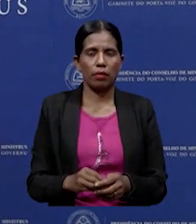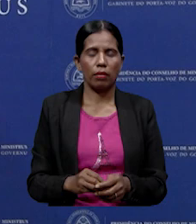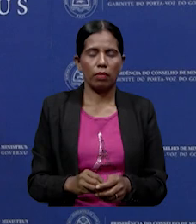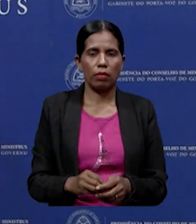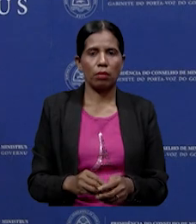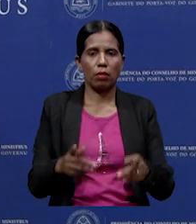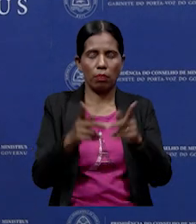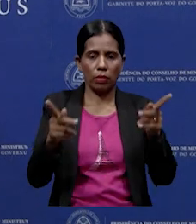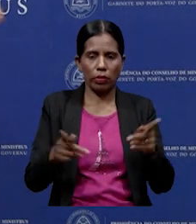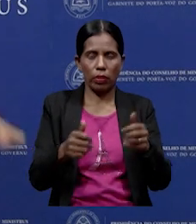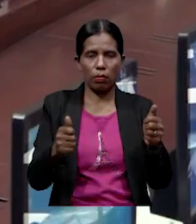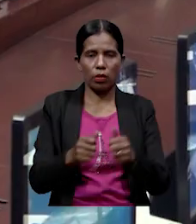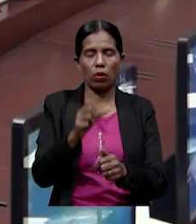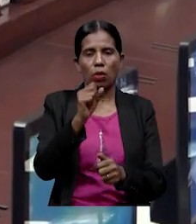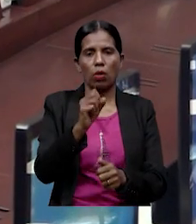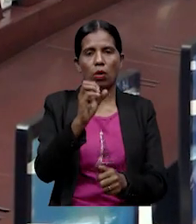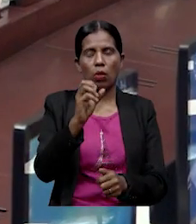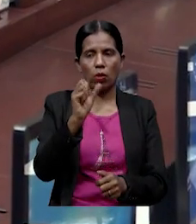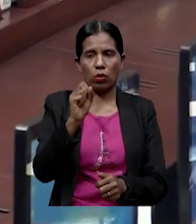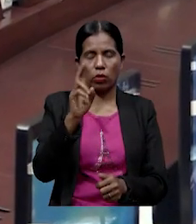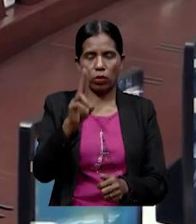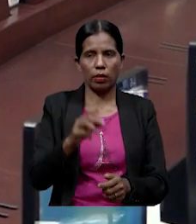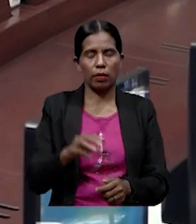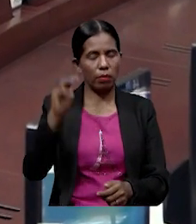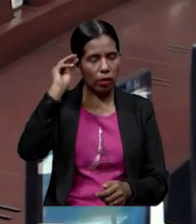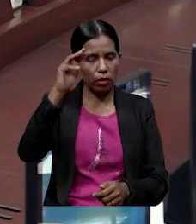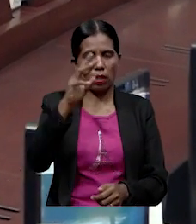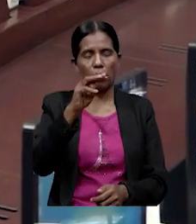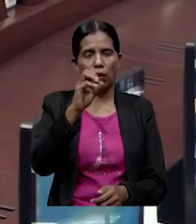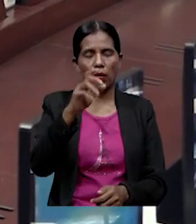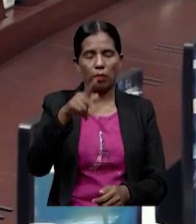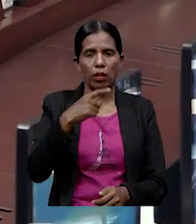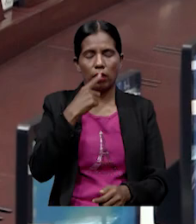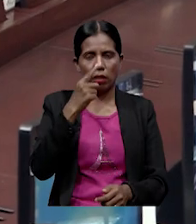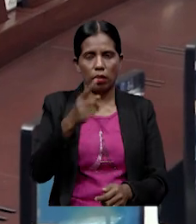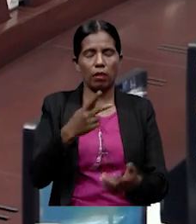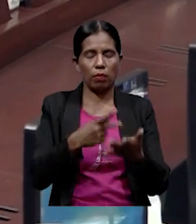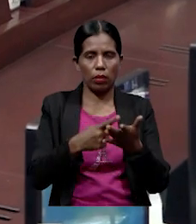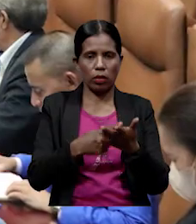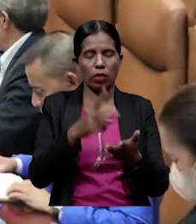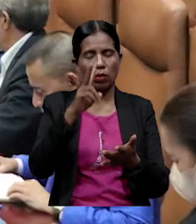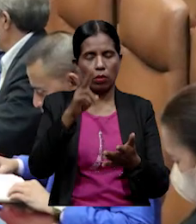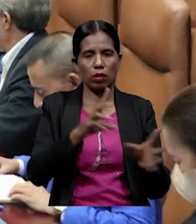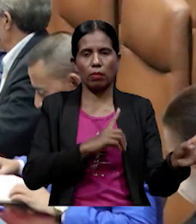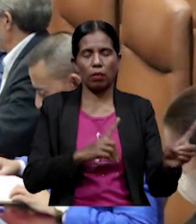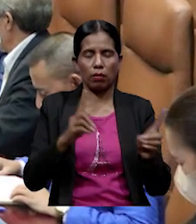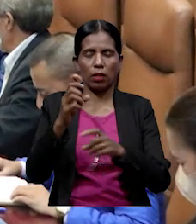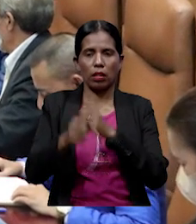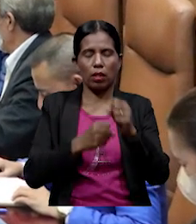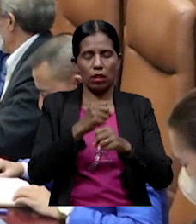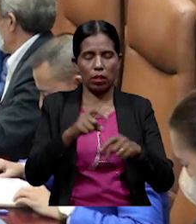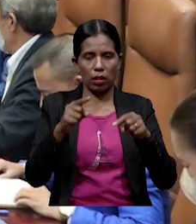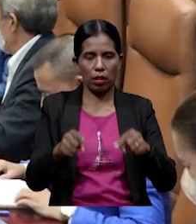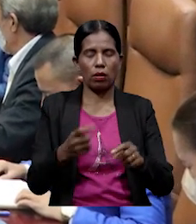posto o sul. Ministro Obras Públicas Abel Pires Ateten, projeto Ruané se implementa e atinané